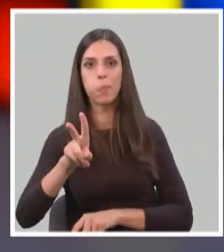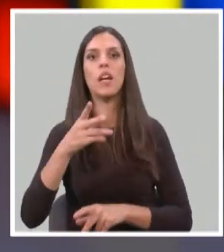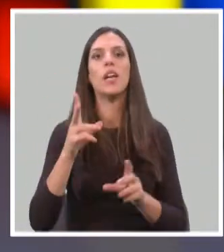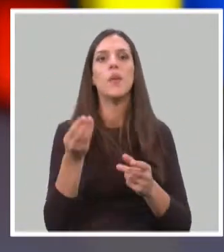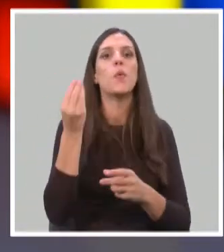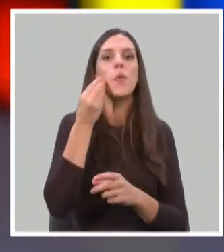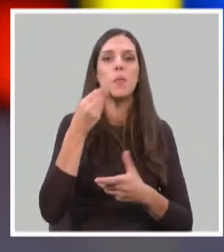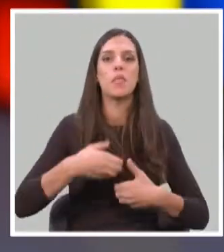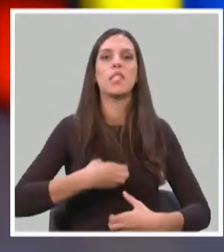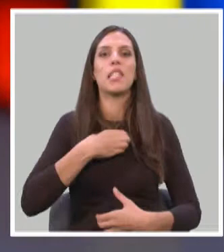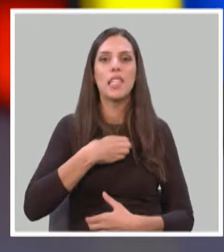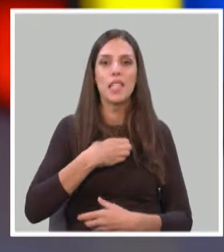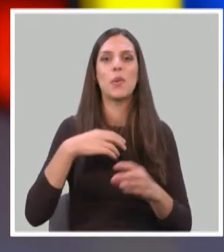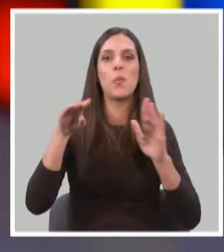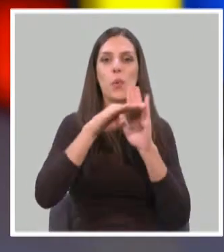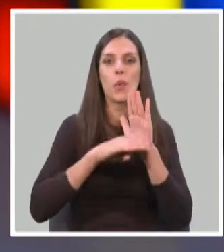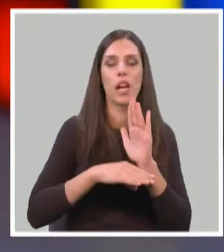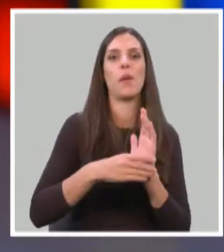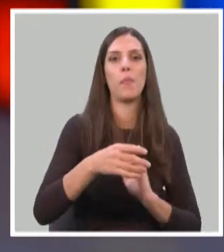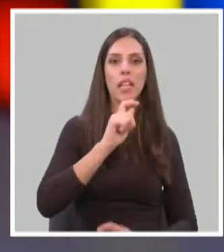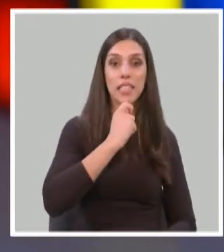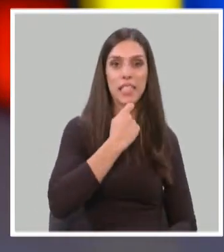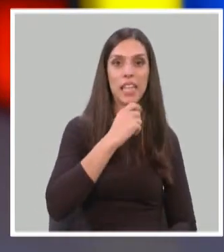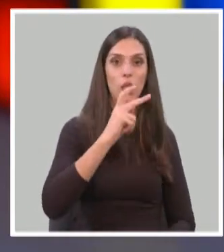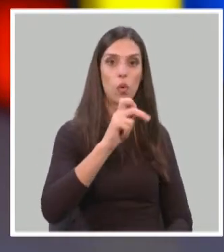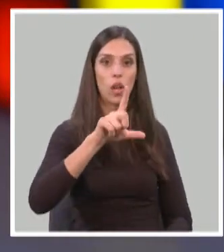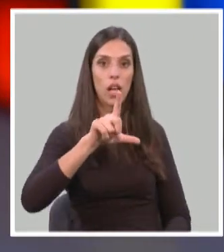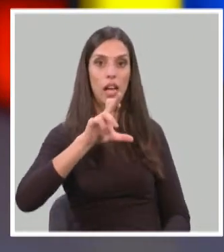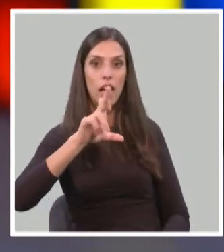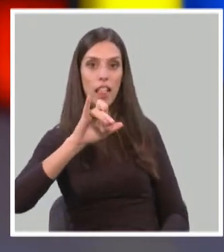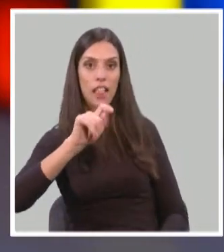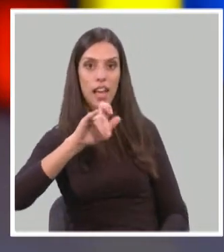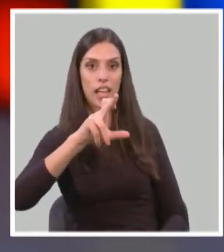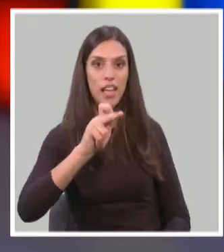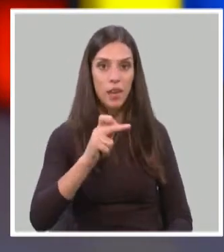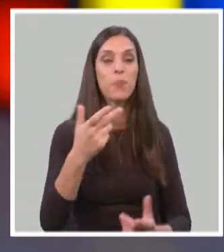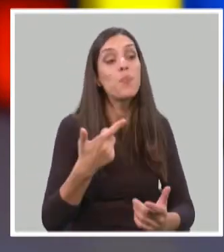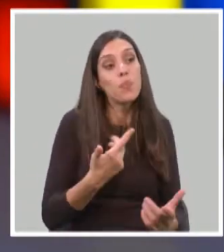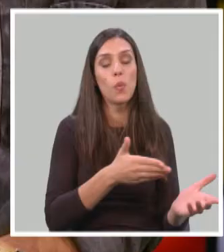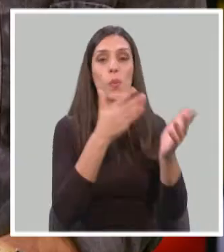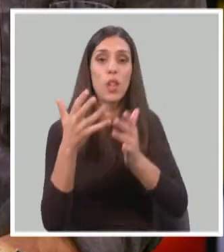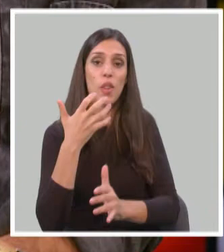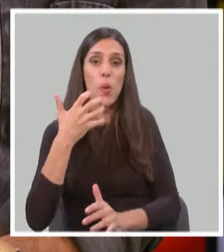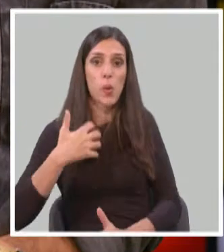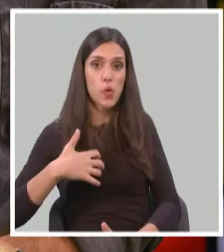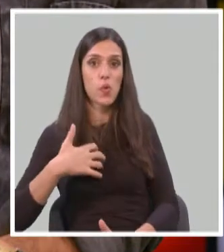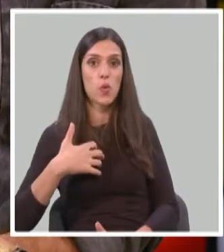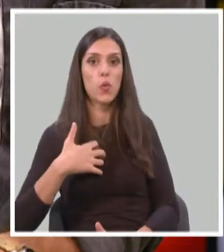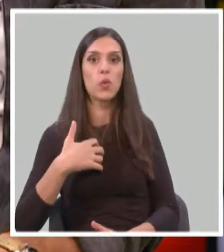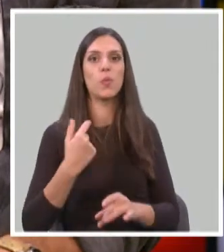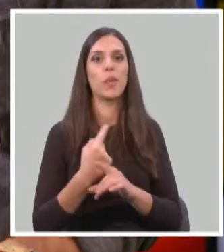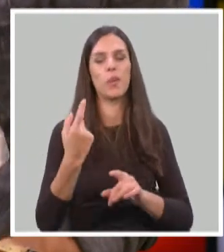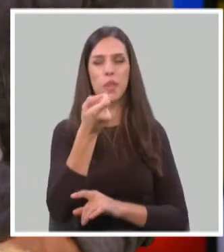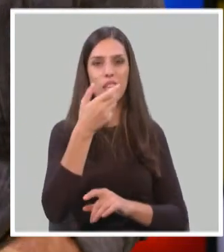com o nome O Segredo da Alheira? Mixed feelings. Por um lado, fiquei muito orgulhoso porque achei